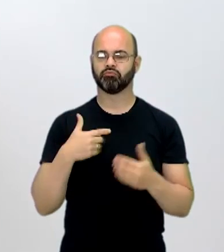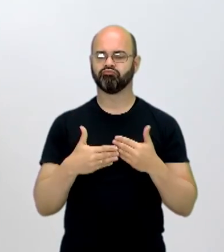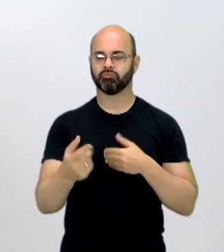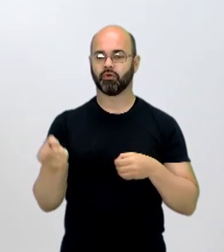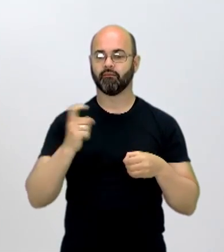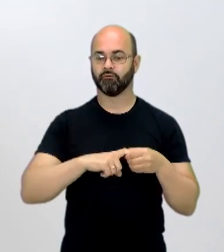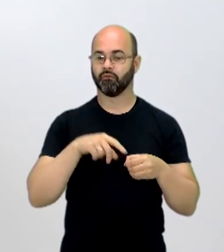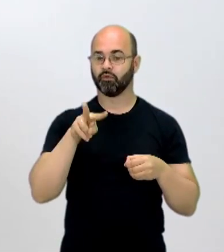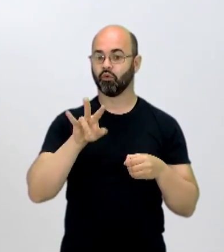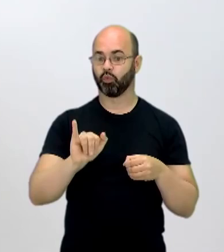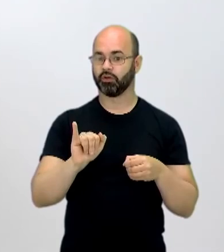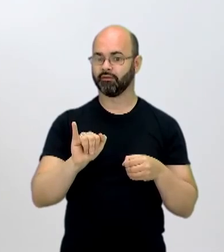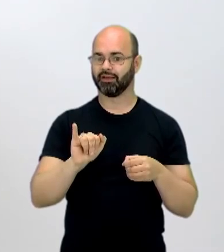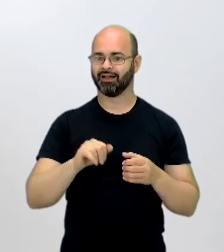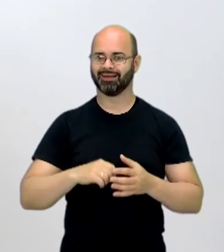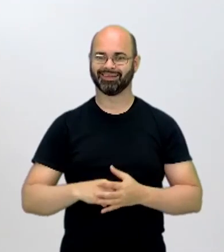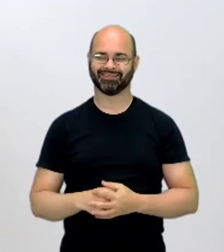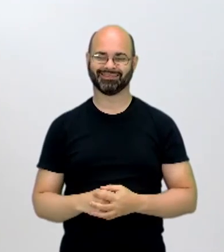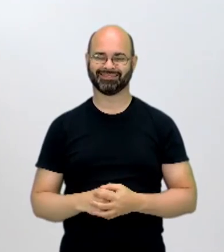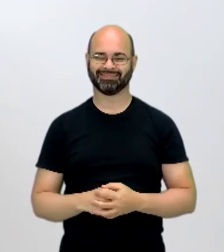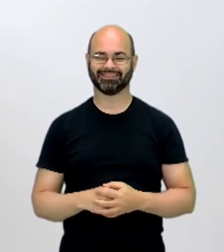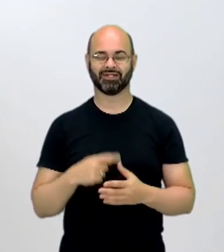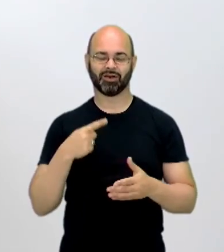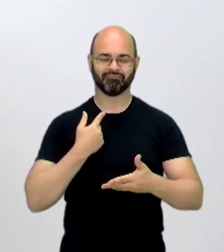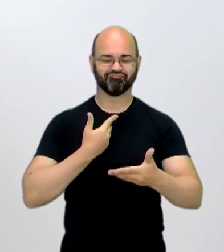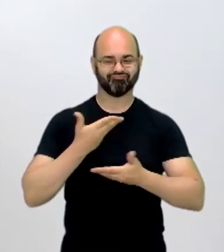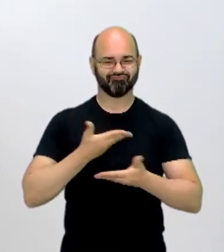Em 5 segundinhos eu estou de volta com vocês para a nossa